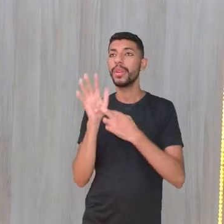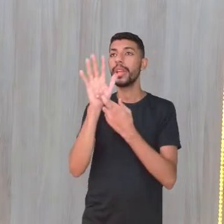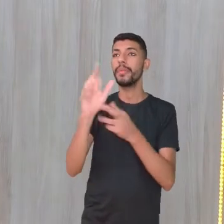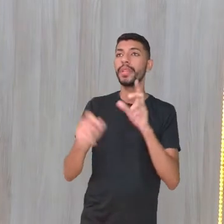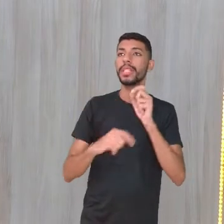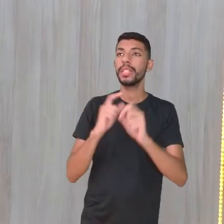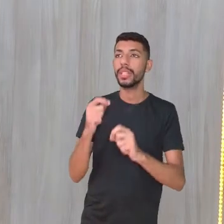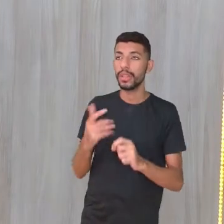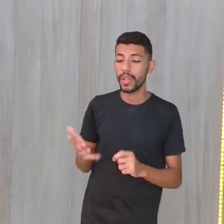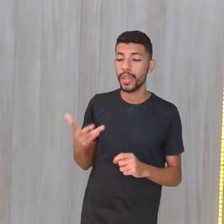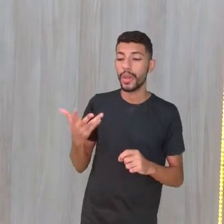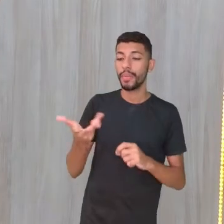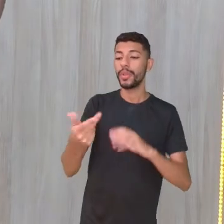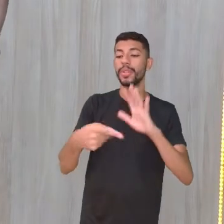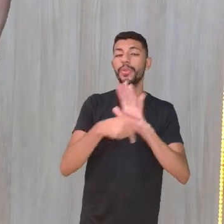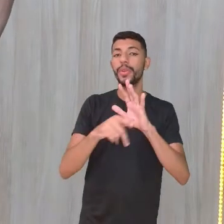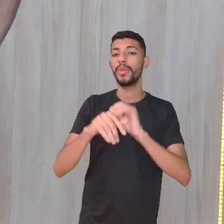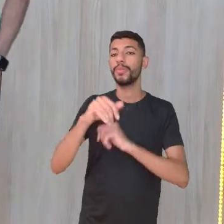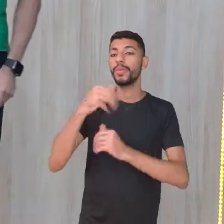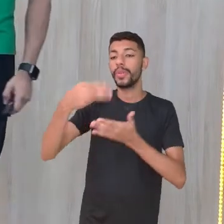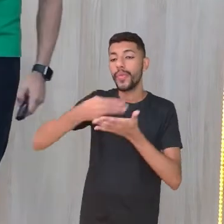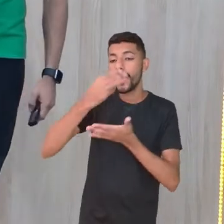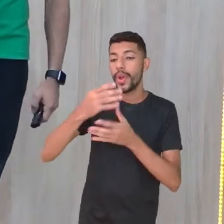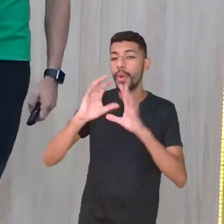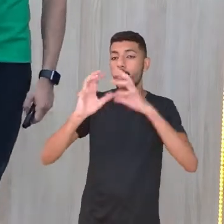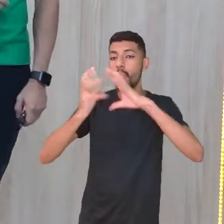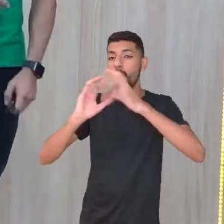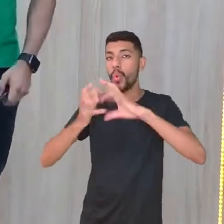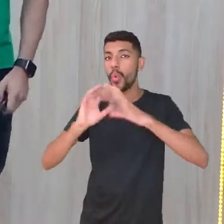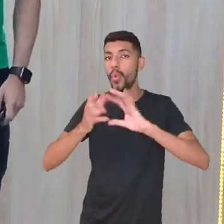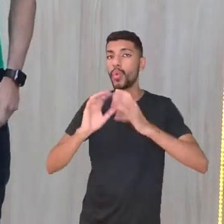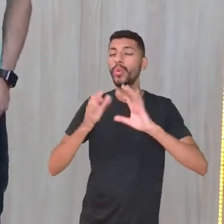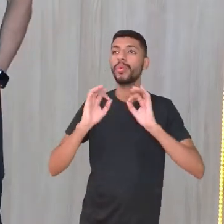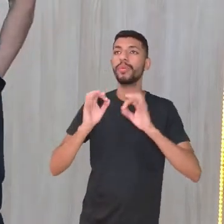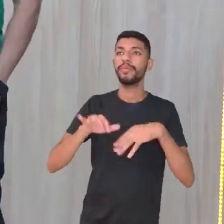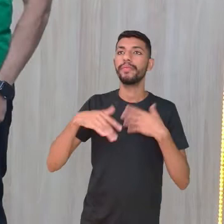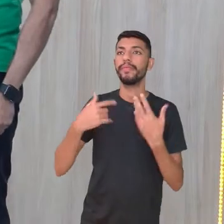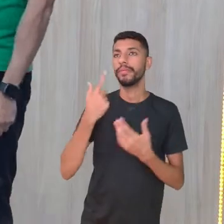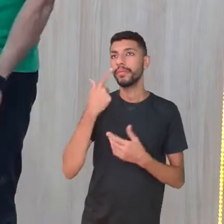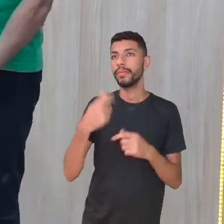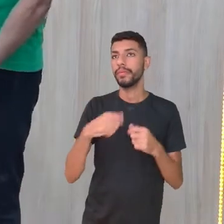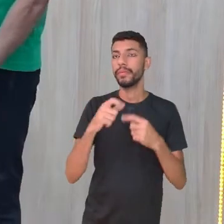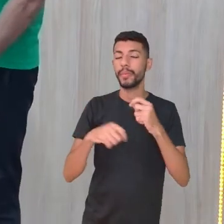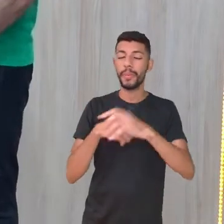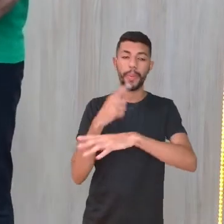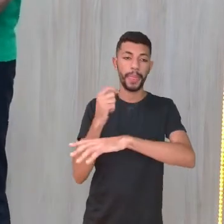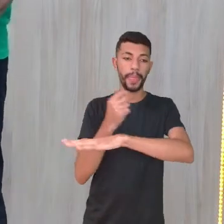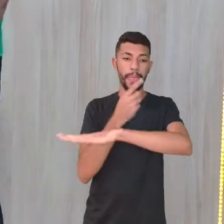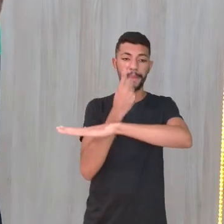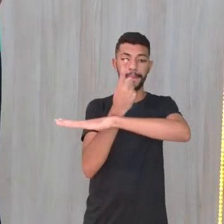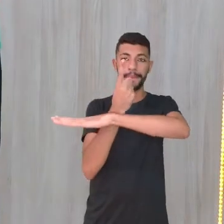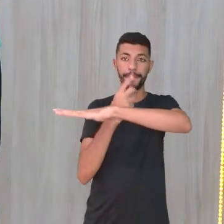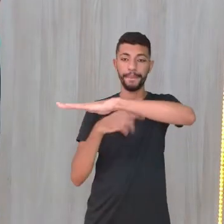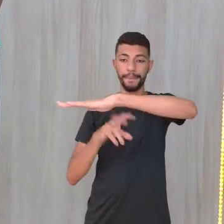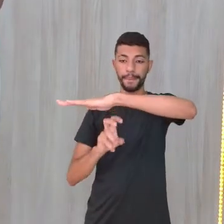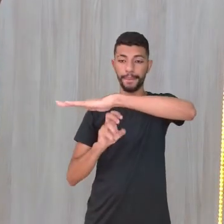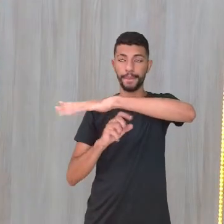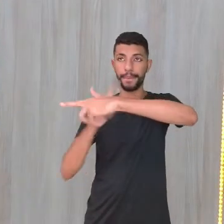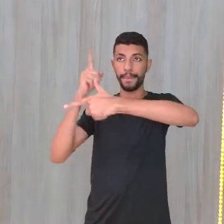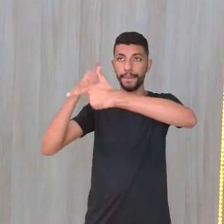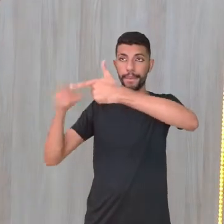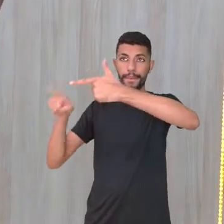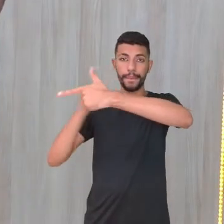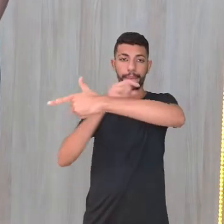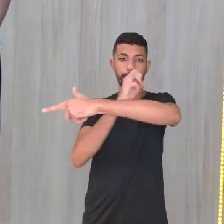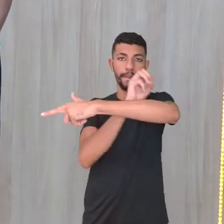de iogurtes de coco. Então, observe o que é que a gente tem que fazer aqui. Eu tenho que dividir 1/5